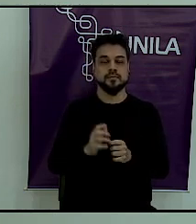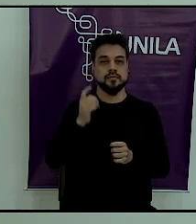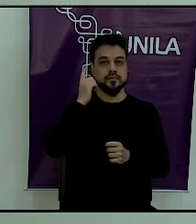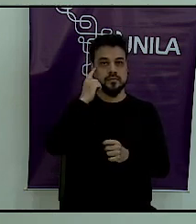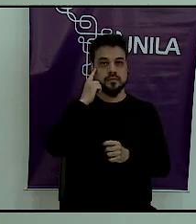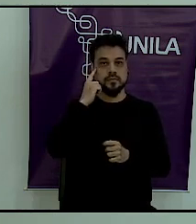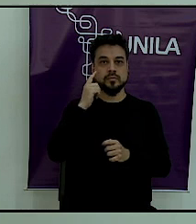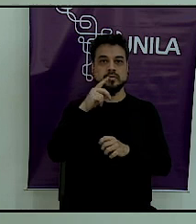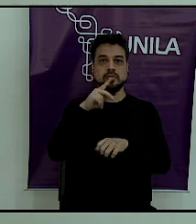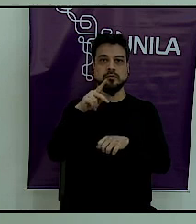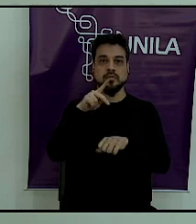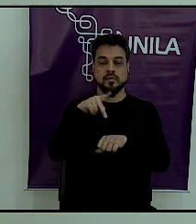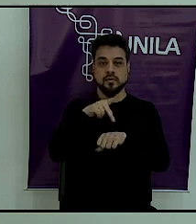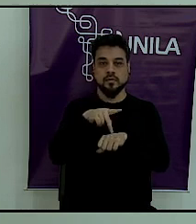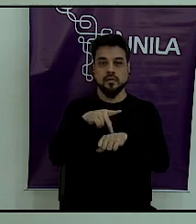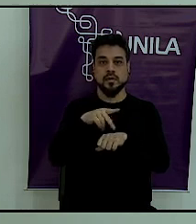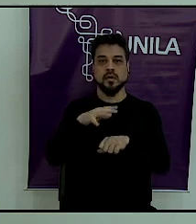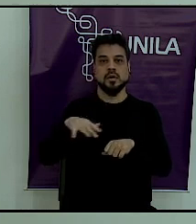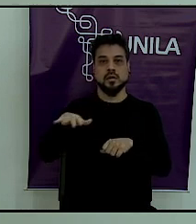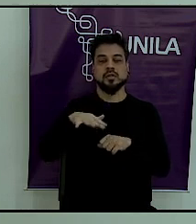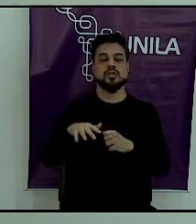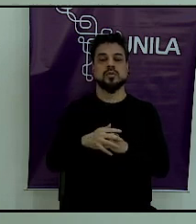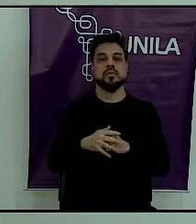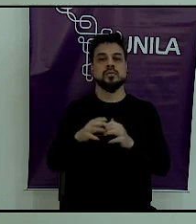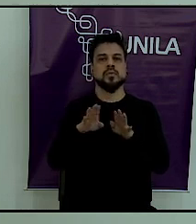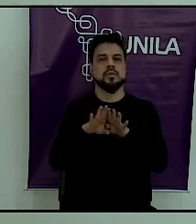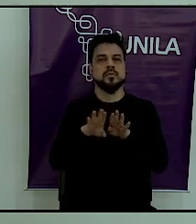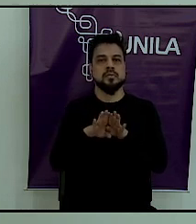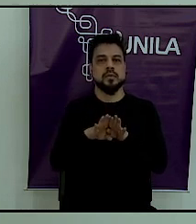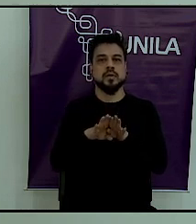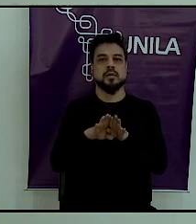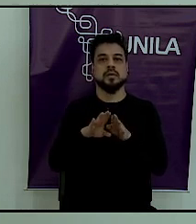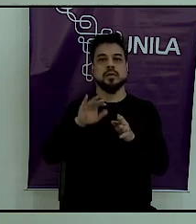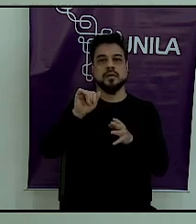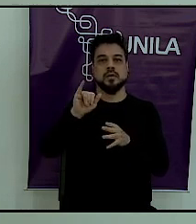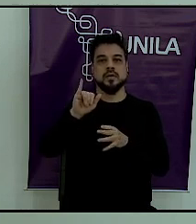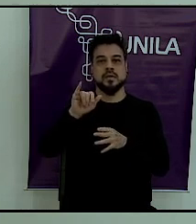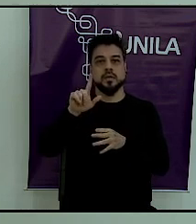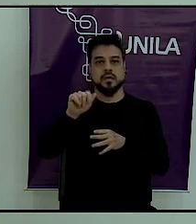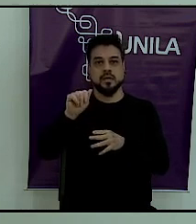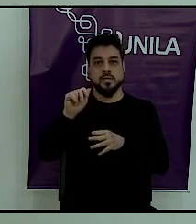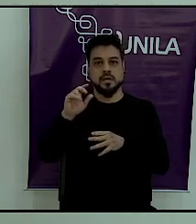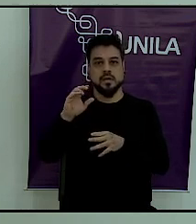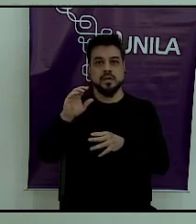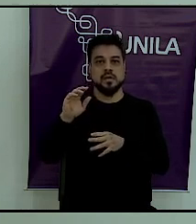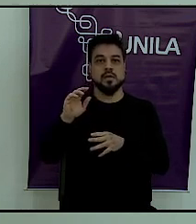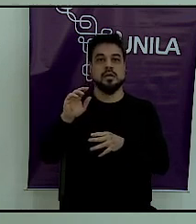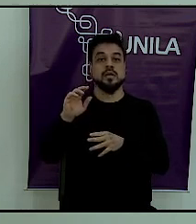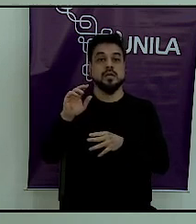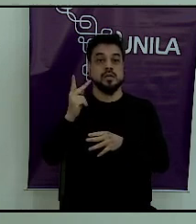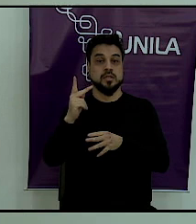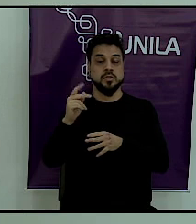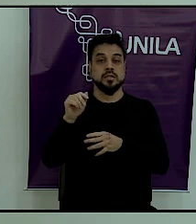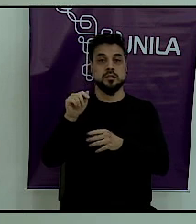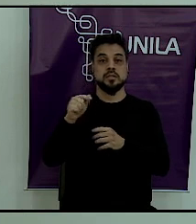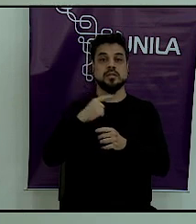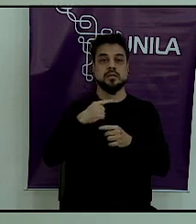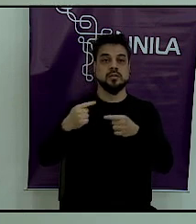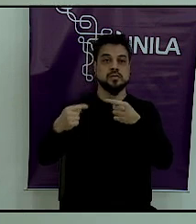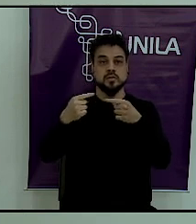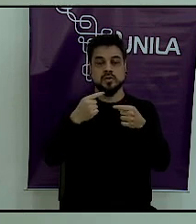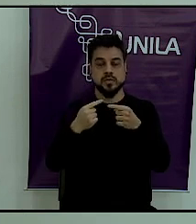nossa região, como também do ILACHE no sentido de promoção, de discussões, de debates,